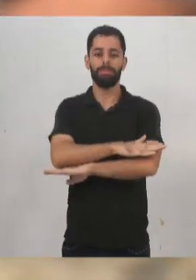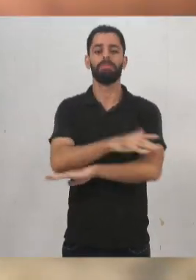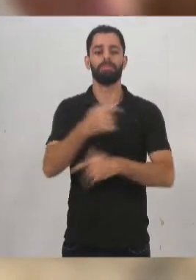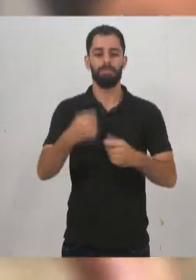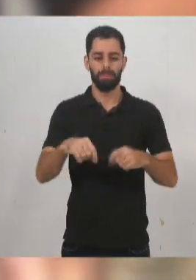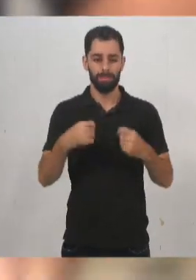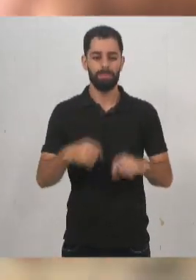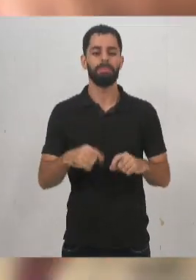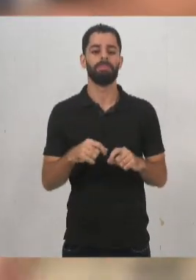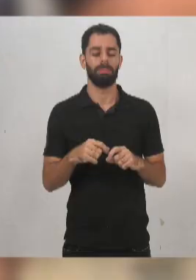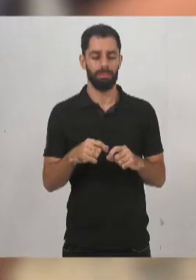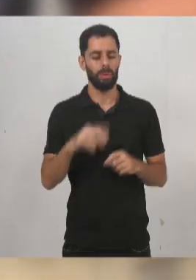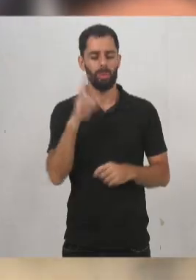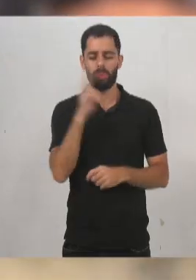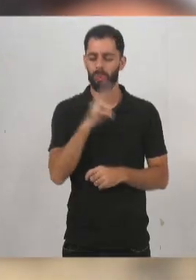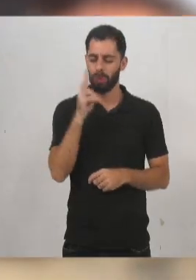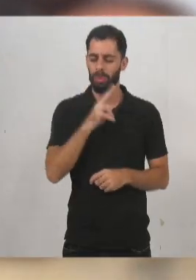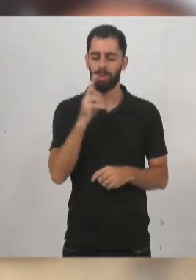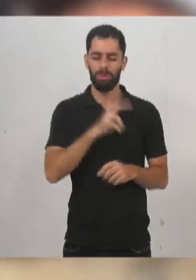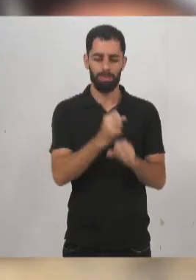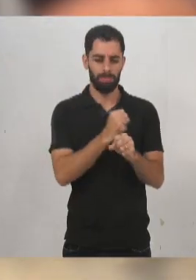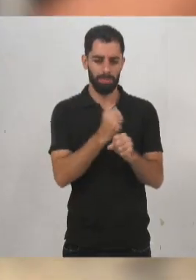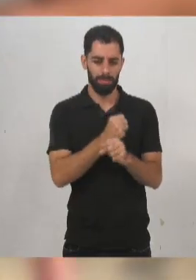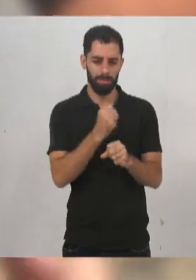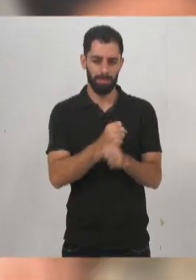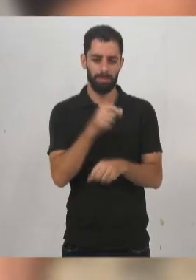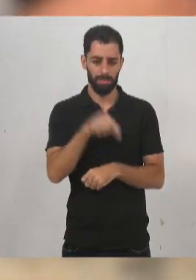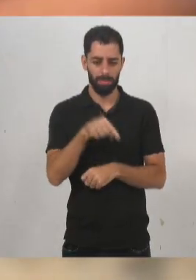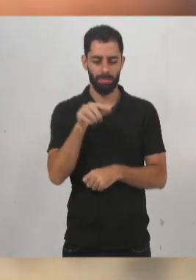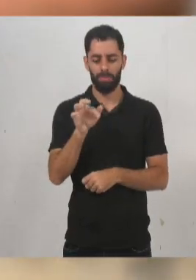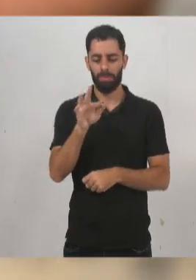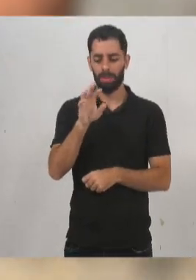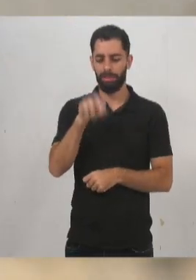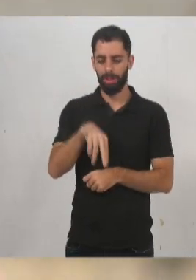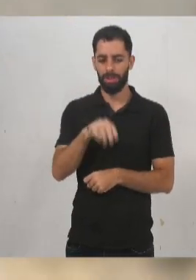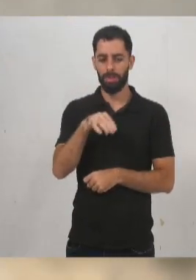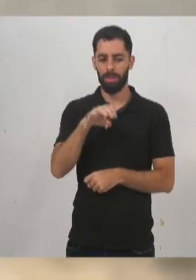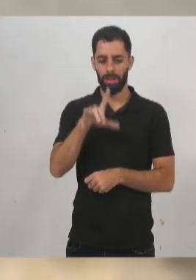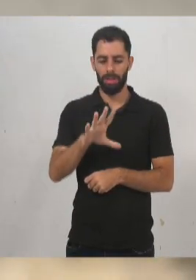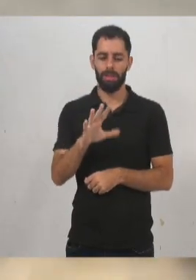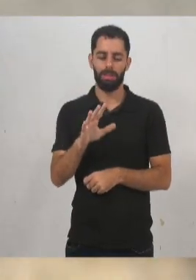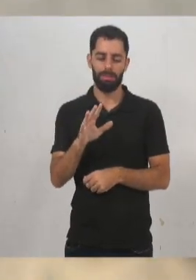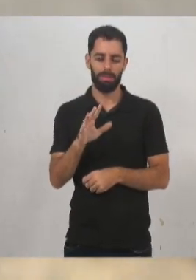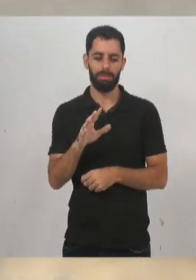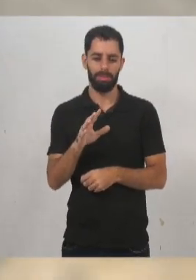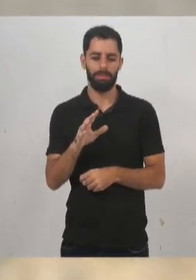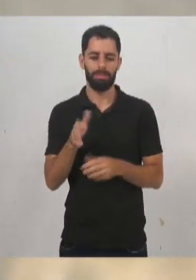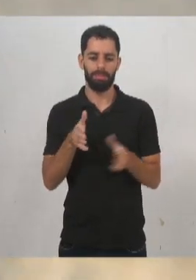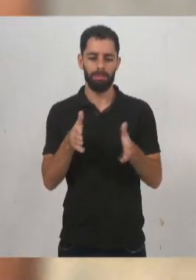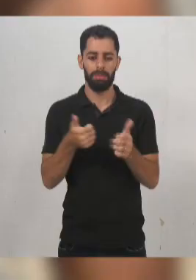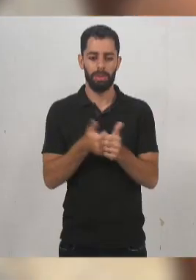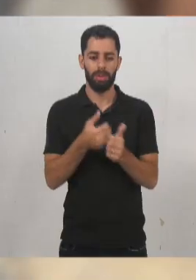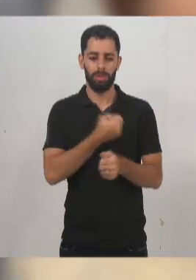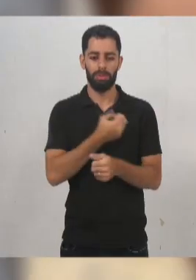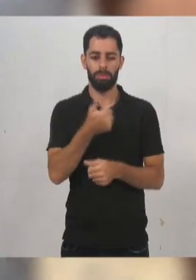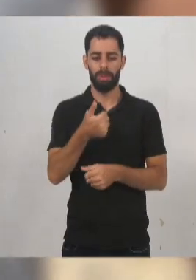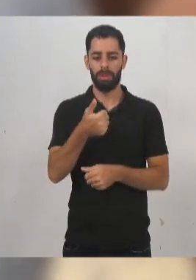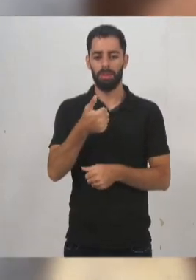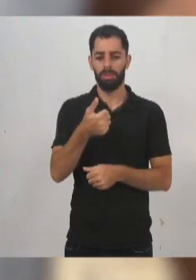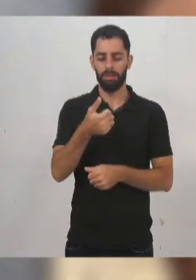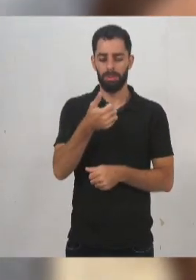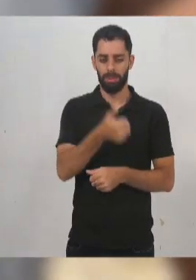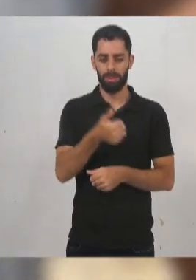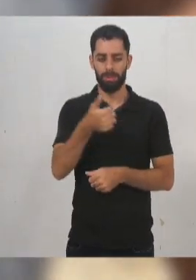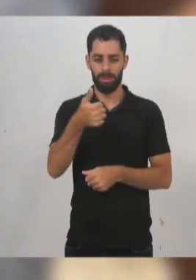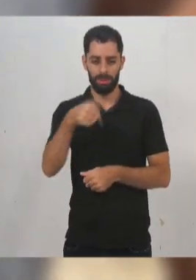eletrônica algo nesse sentido com urgência aqui na rua FR Miller na altura do 1917 nas proximidades da unidade de saúde Estamos cobrando